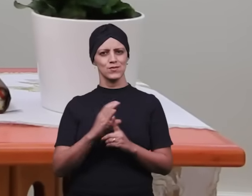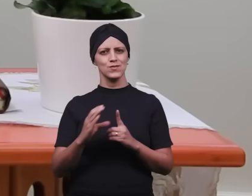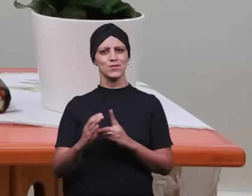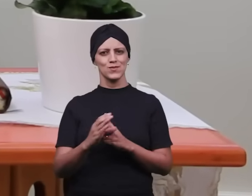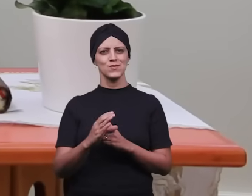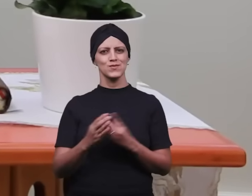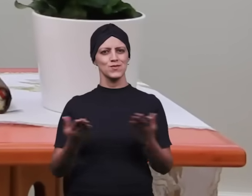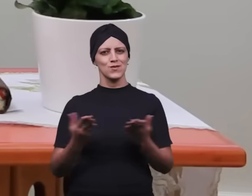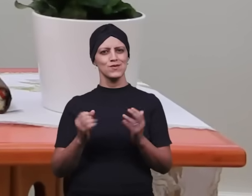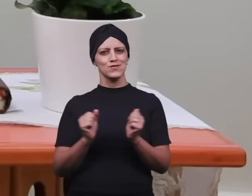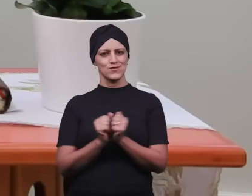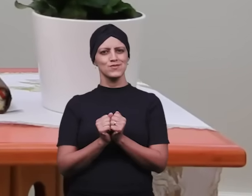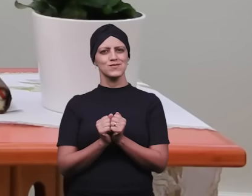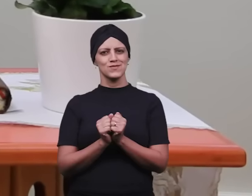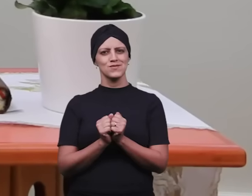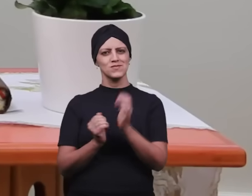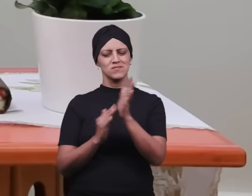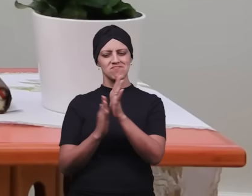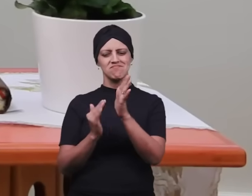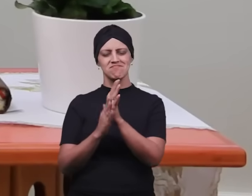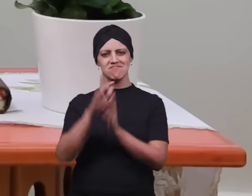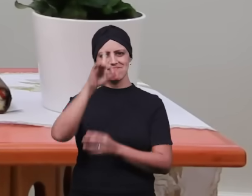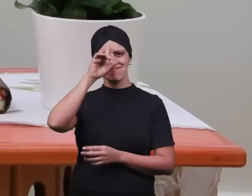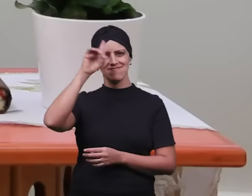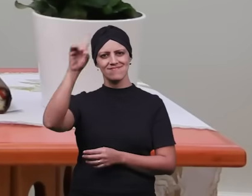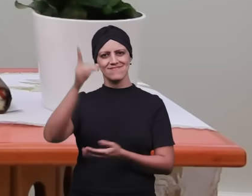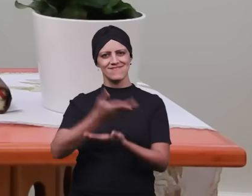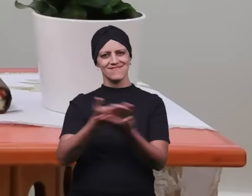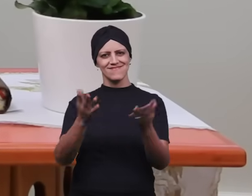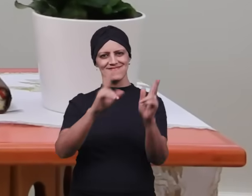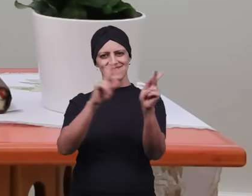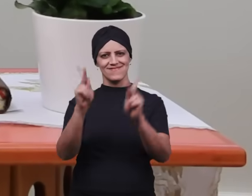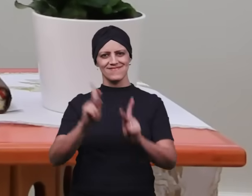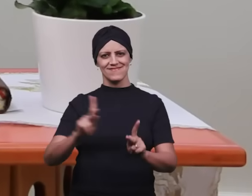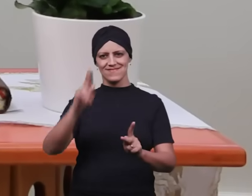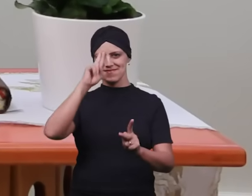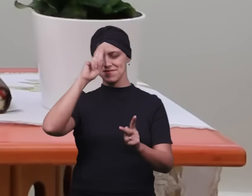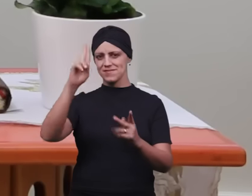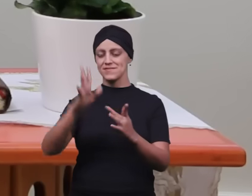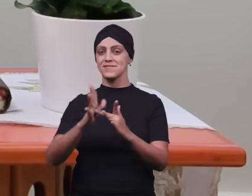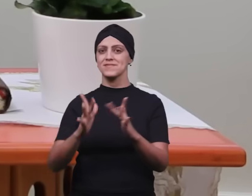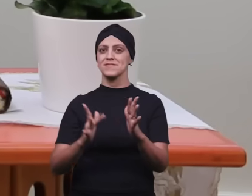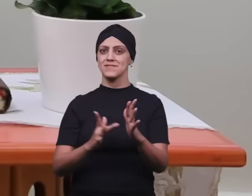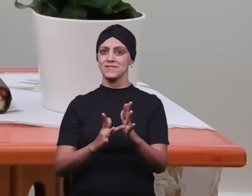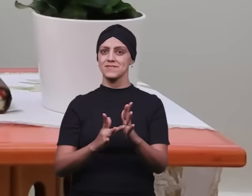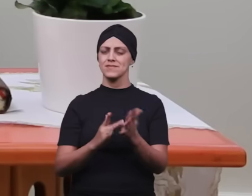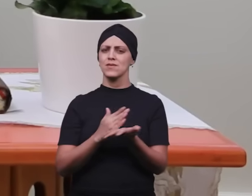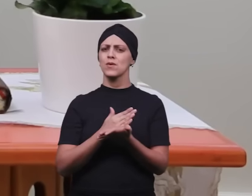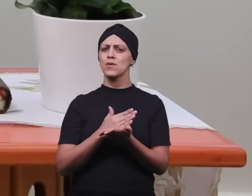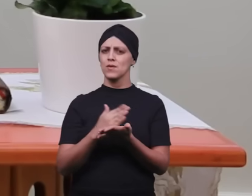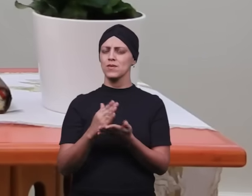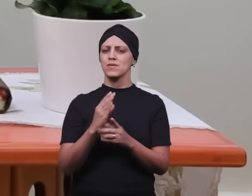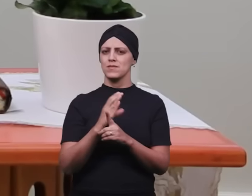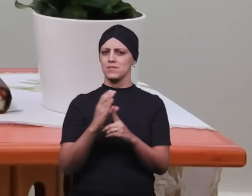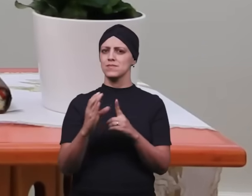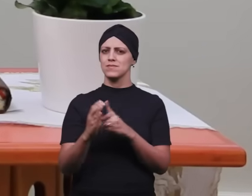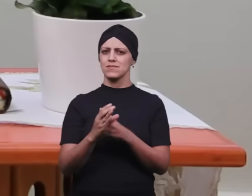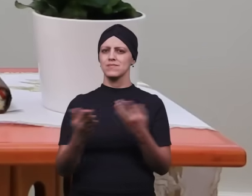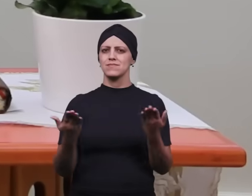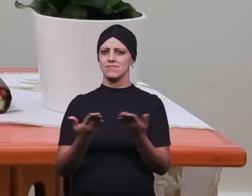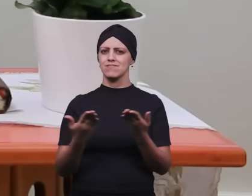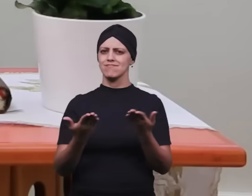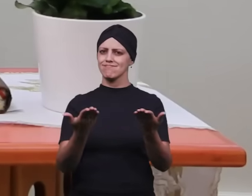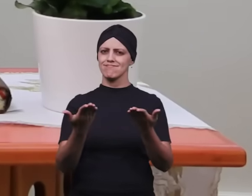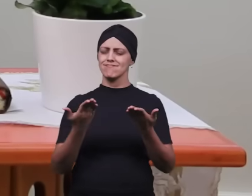desse culto de glorificação e louvor a Deus. Saudamos com a paz do Senhor Jesus. Para dar início a esse culto,